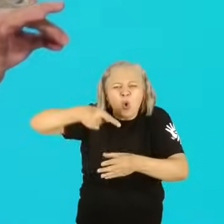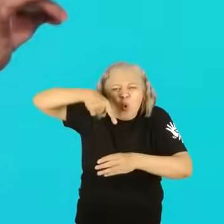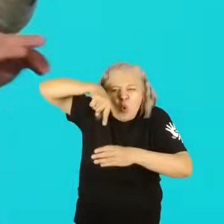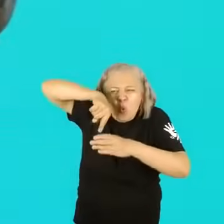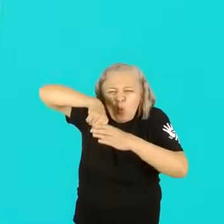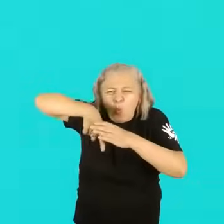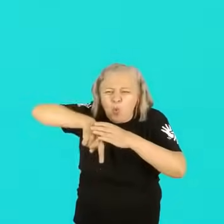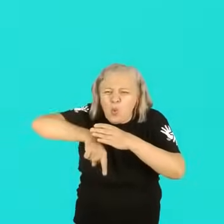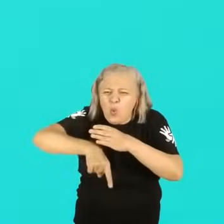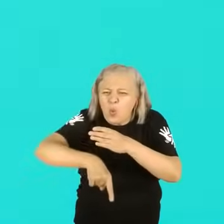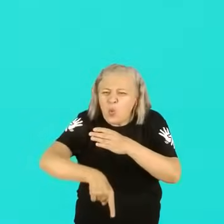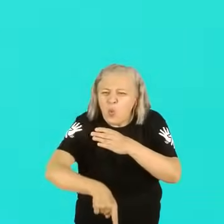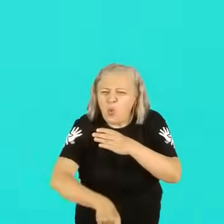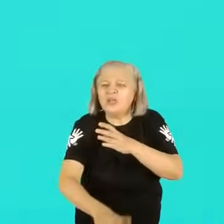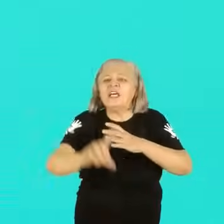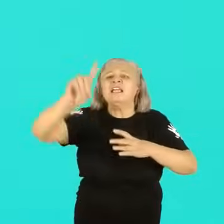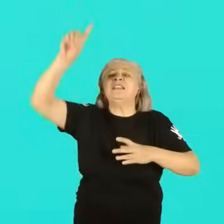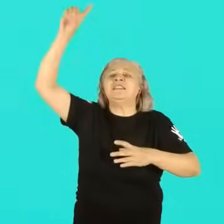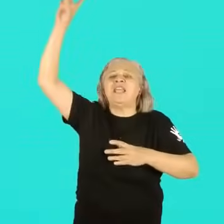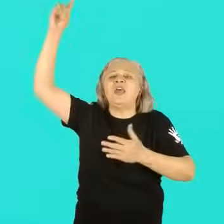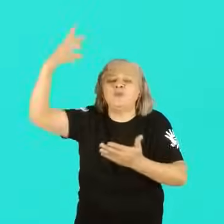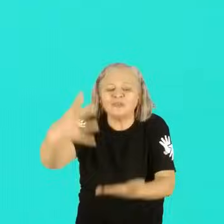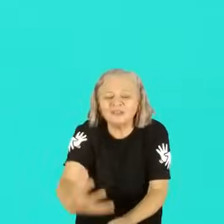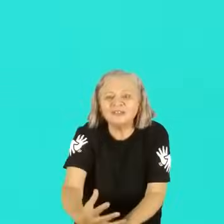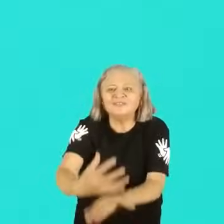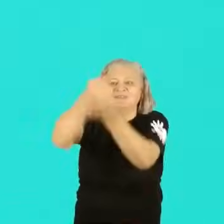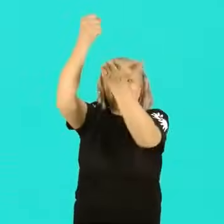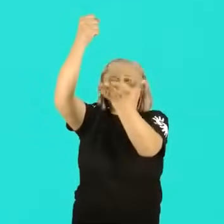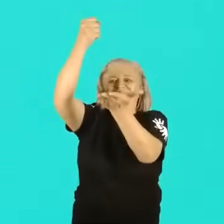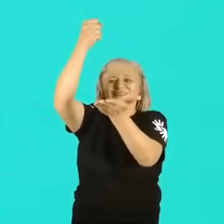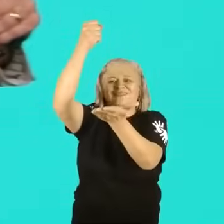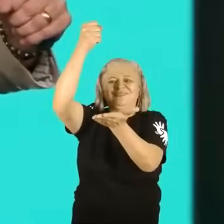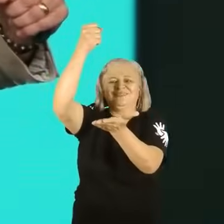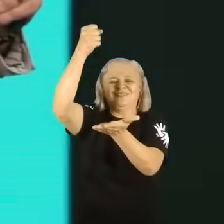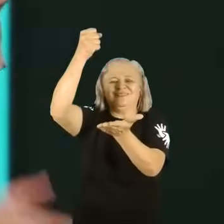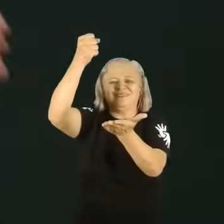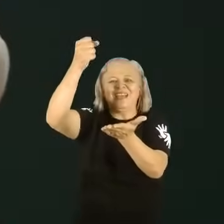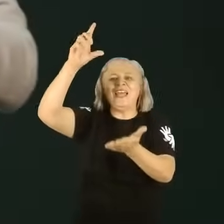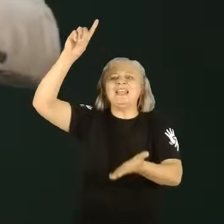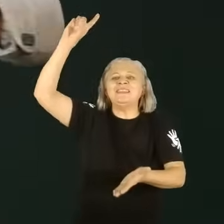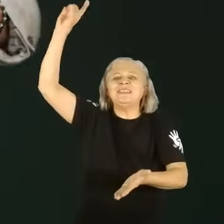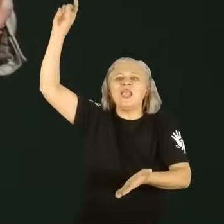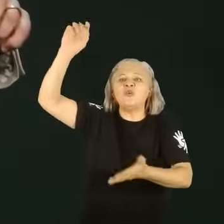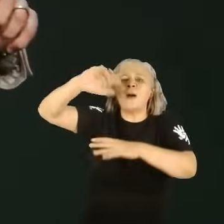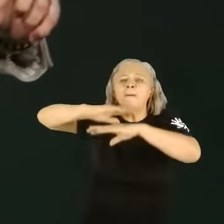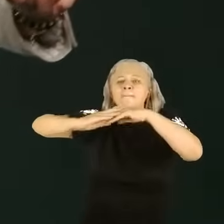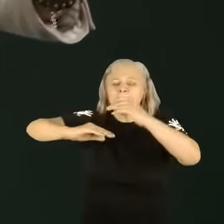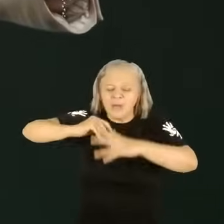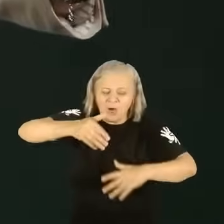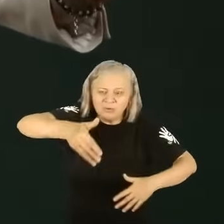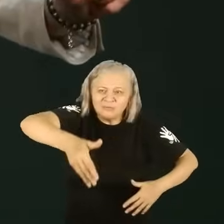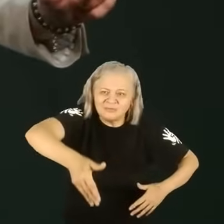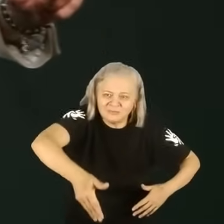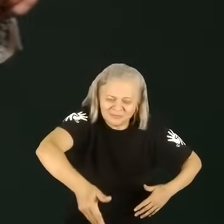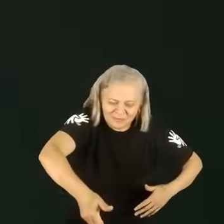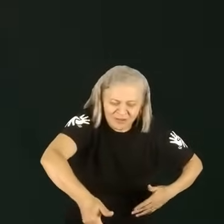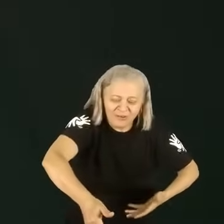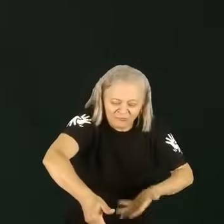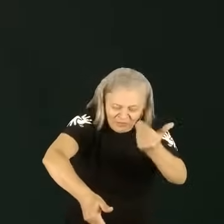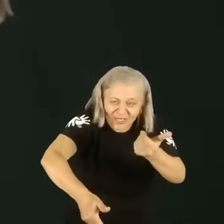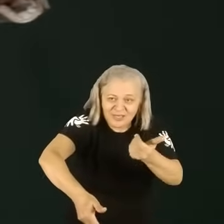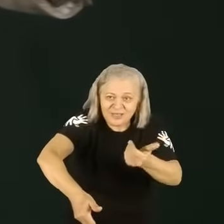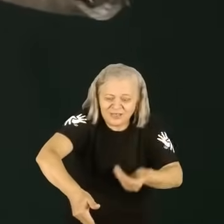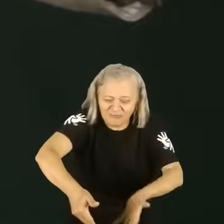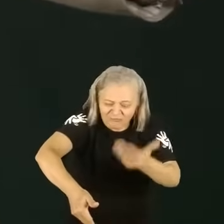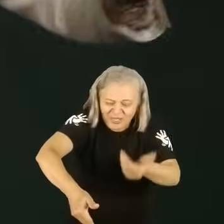profundo que porventura possamos nos encontrar. Deus estende a sua mão. Deus tem o alcance